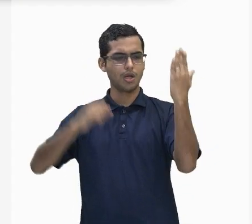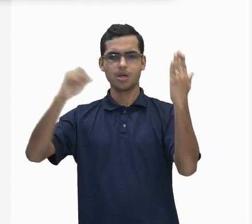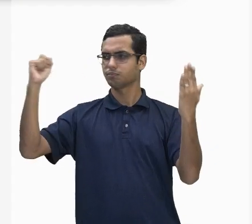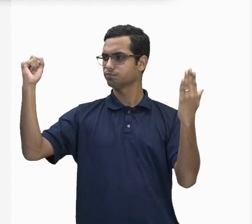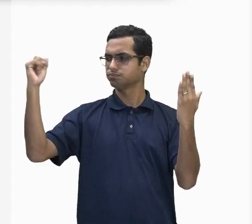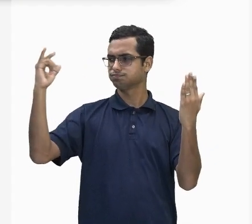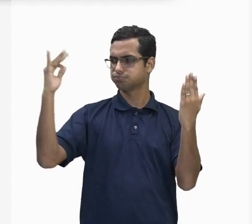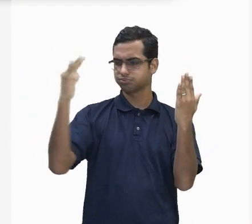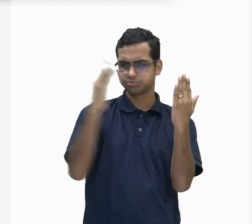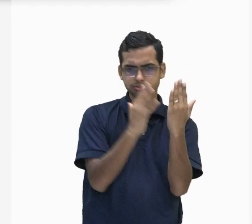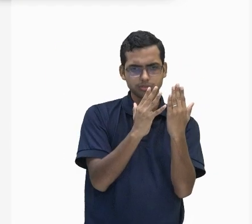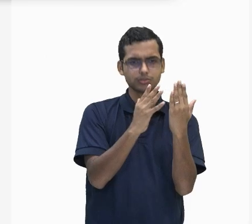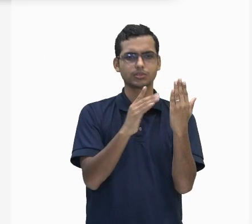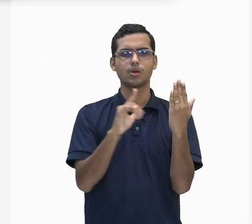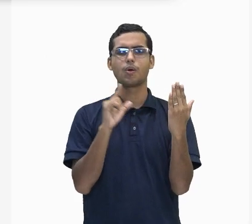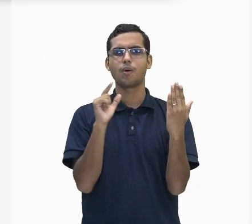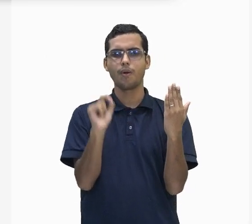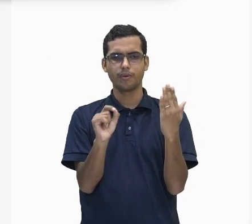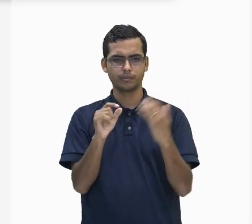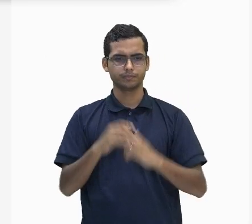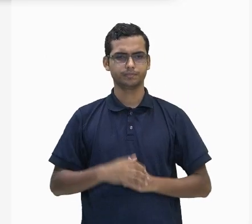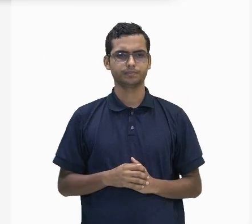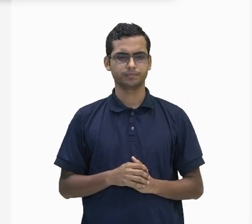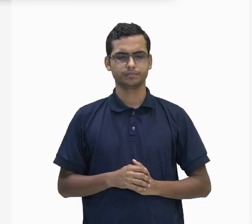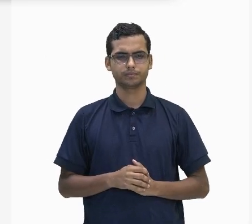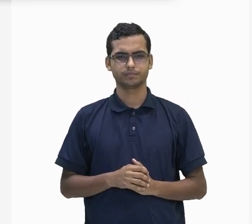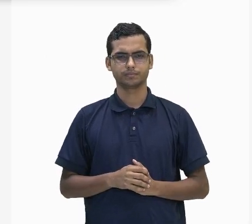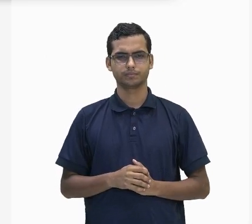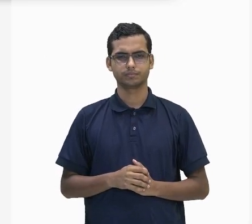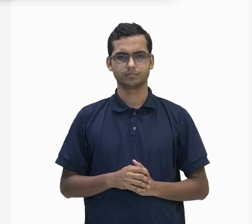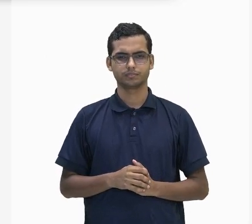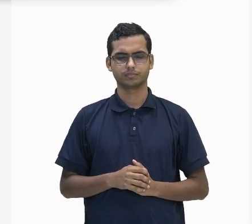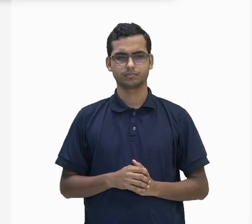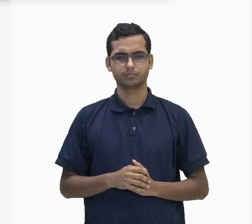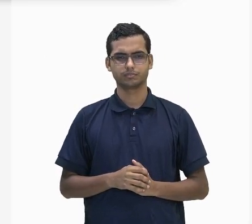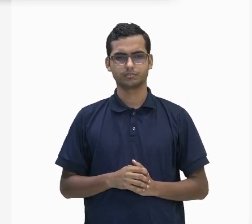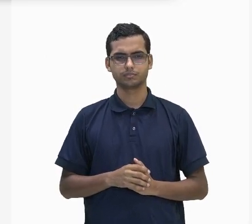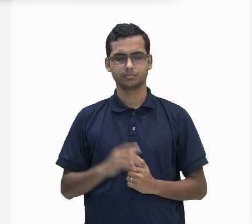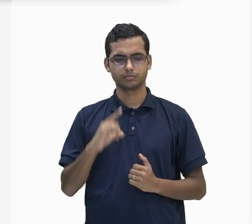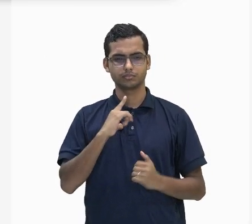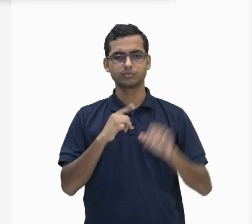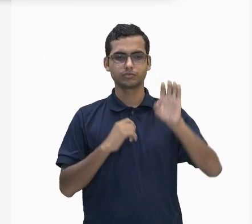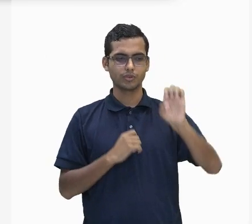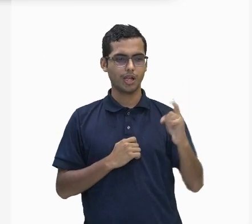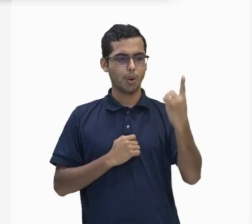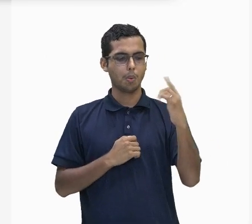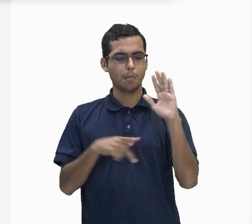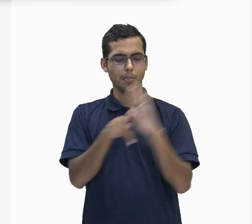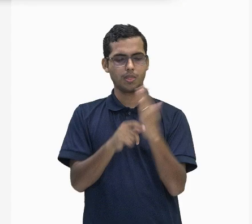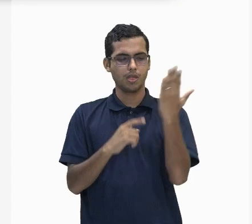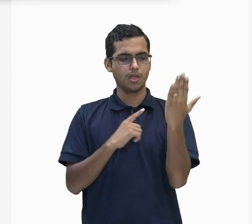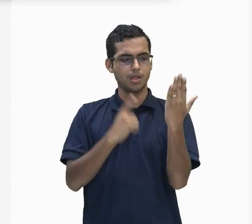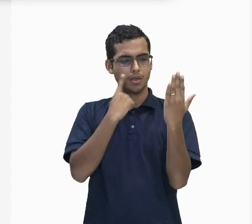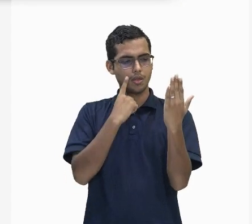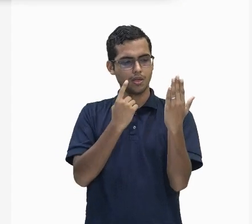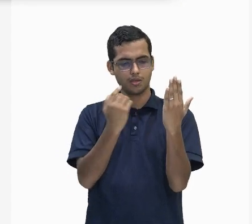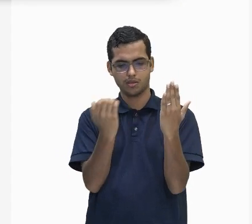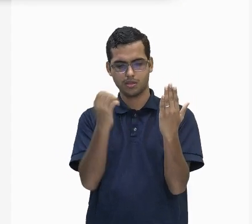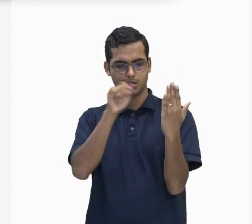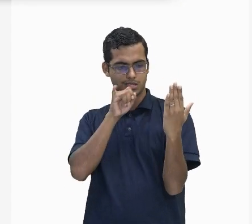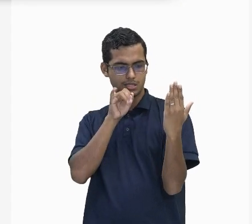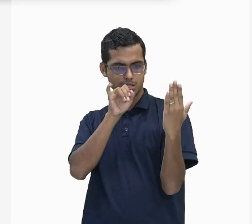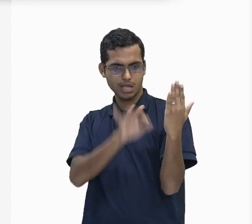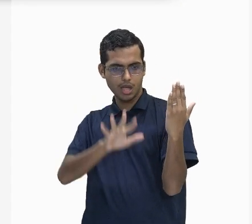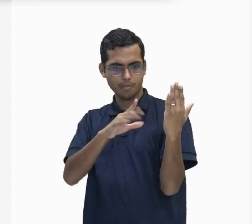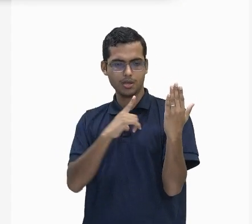espelho, E1, atinge um segundo espelho, E2, formando assim uma combinação de